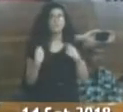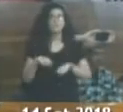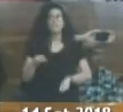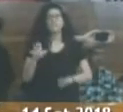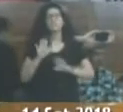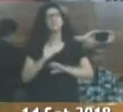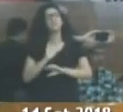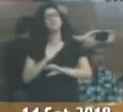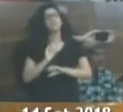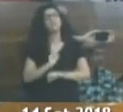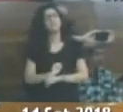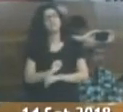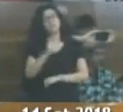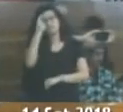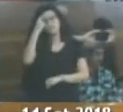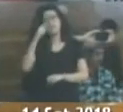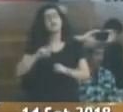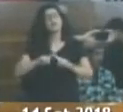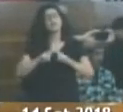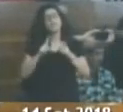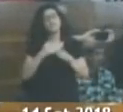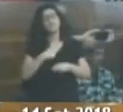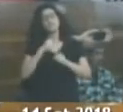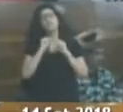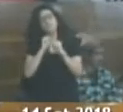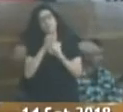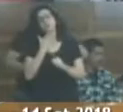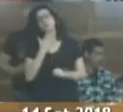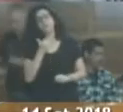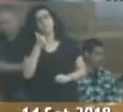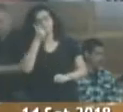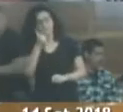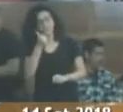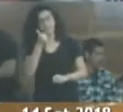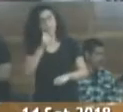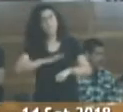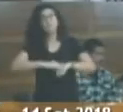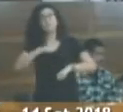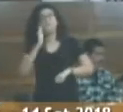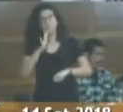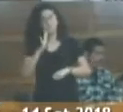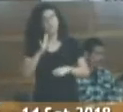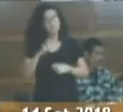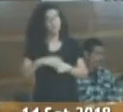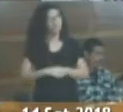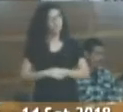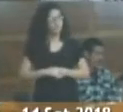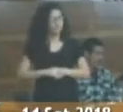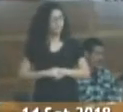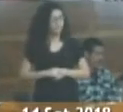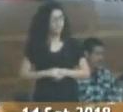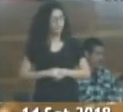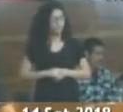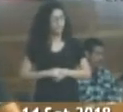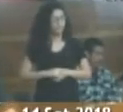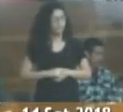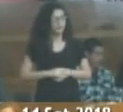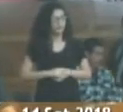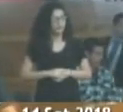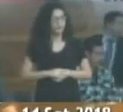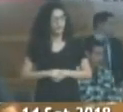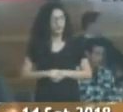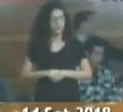poxa, mas pode ser ótimo, pode ser excelente. Então, é assim que eu procuro